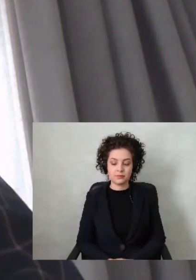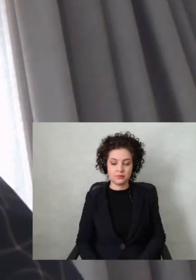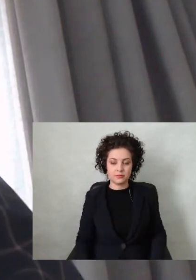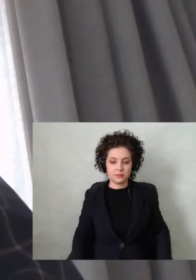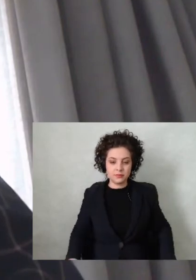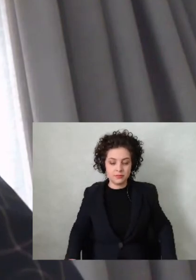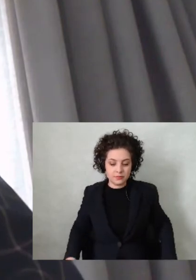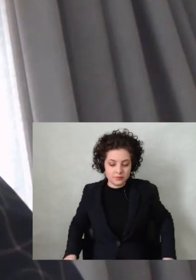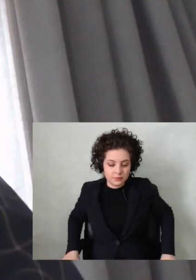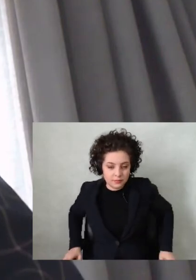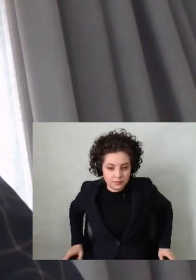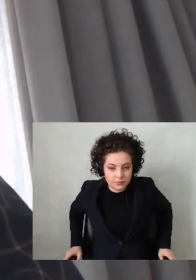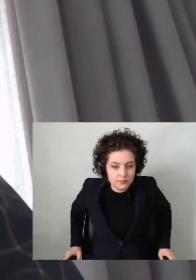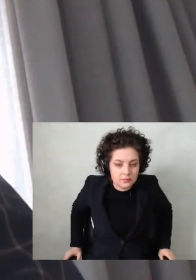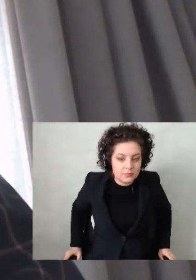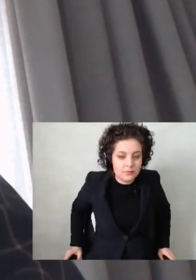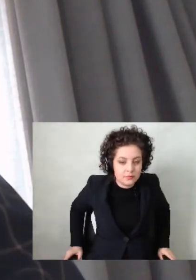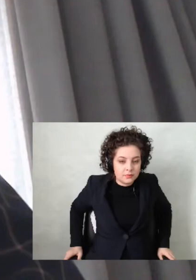Compartilhei.